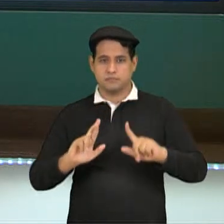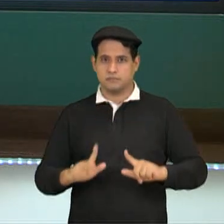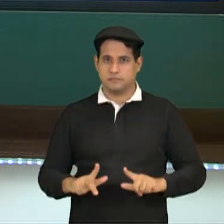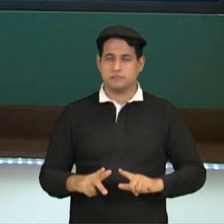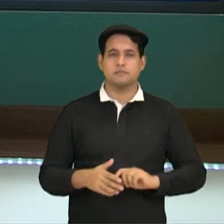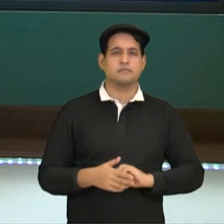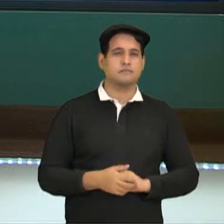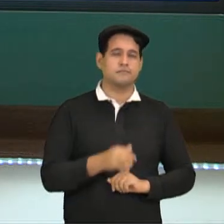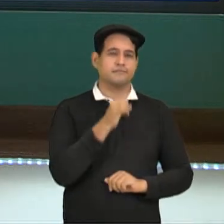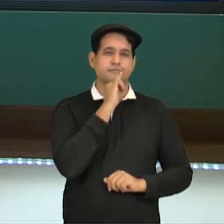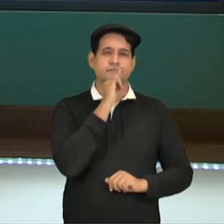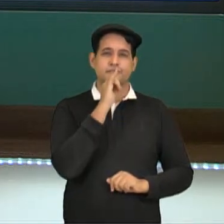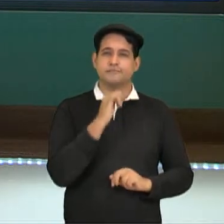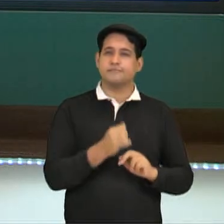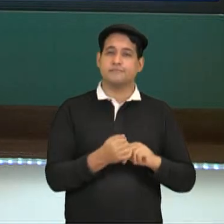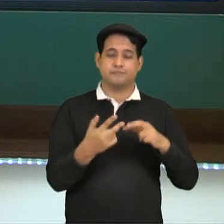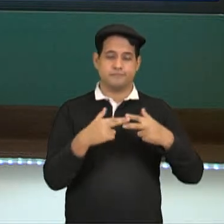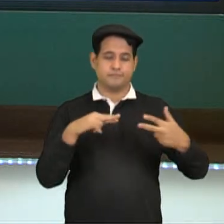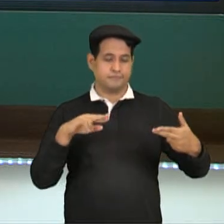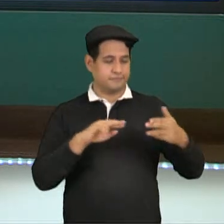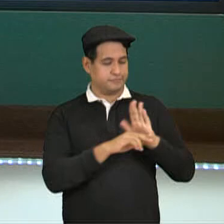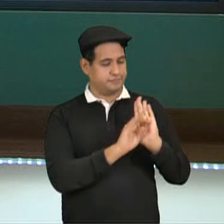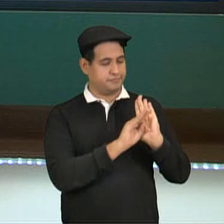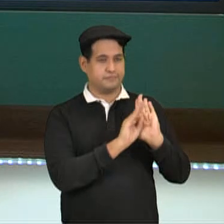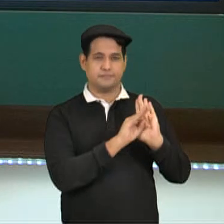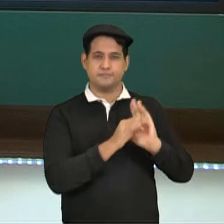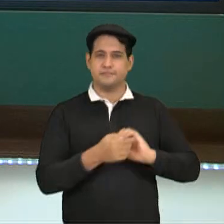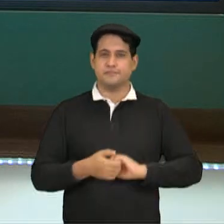por exemplo, os organismos transgênicos.